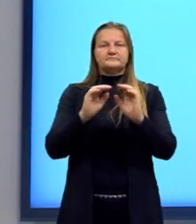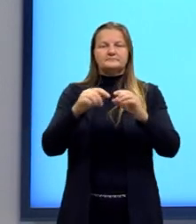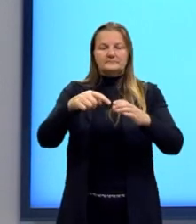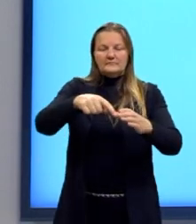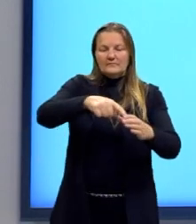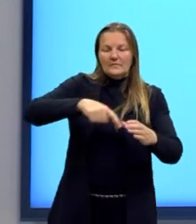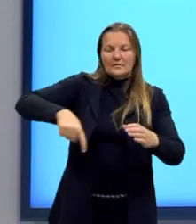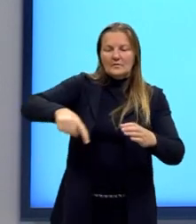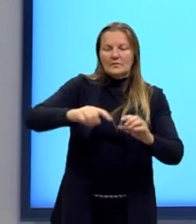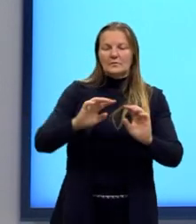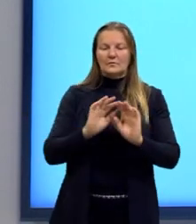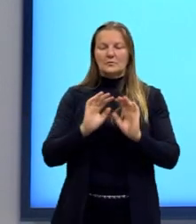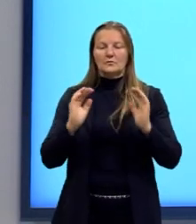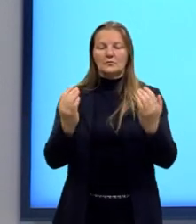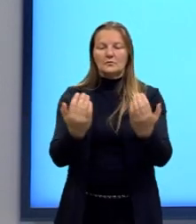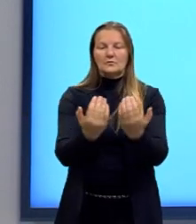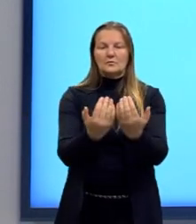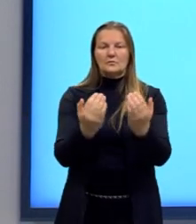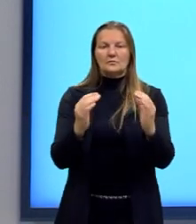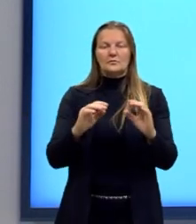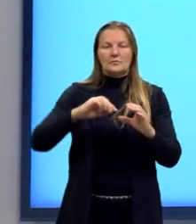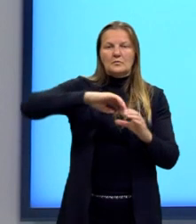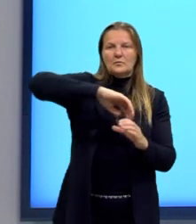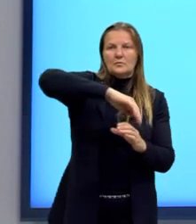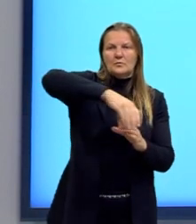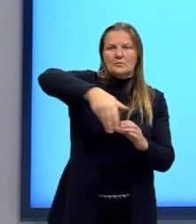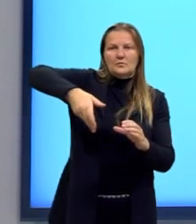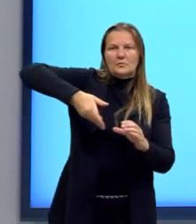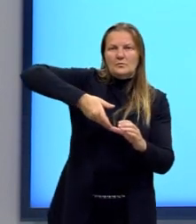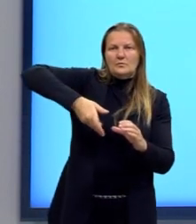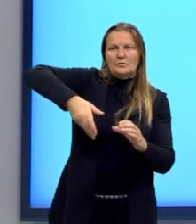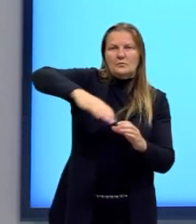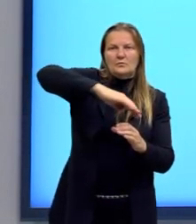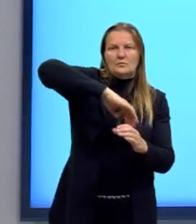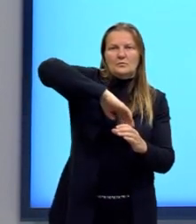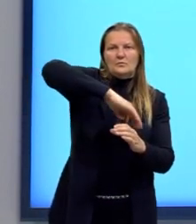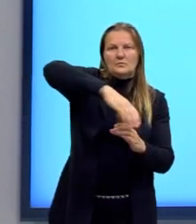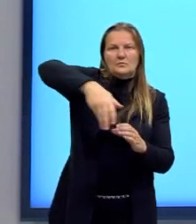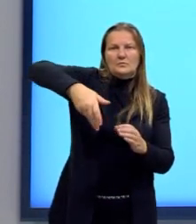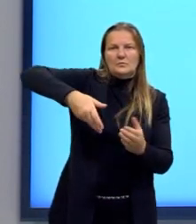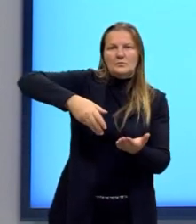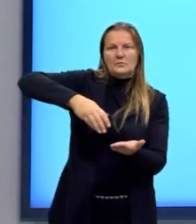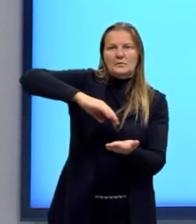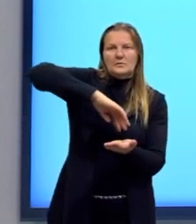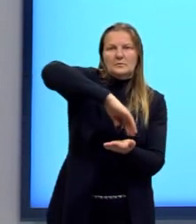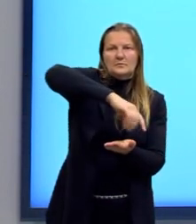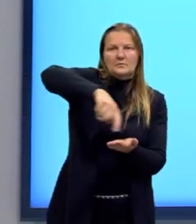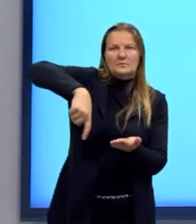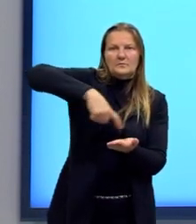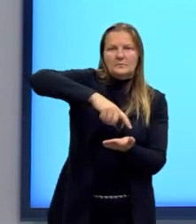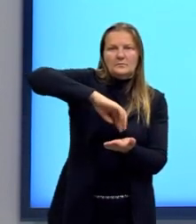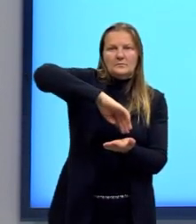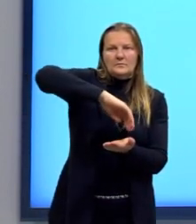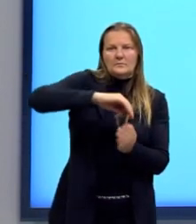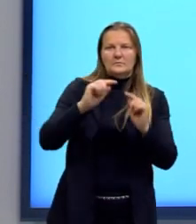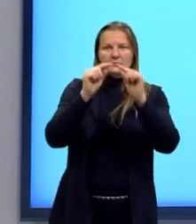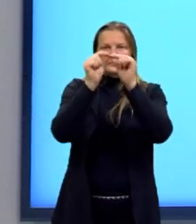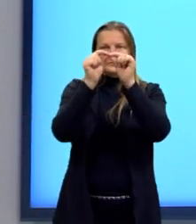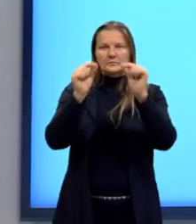Ela seria a área de um setor circular como mostrei para vocês então a gente calcula utilizando o seguinte